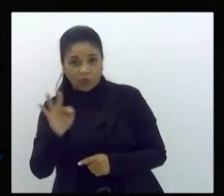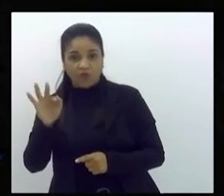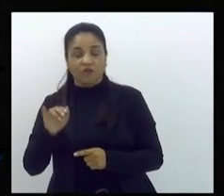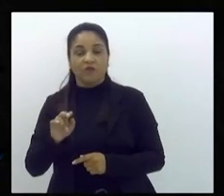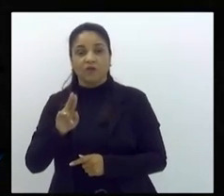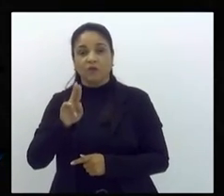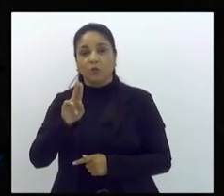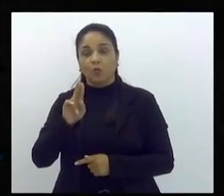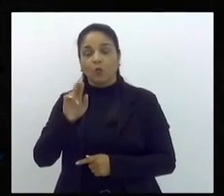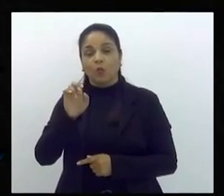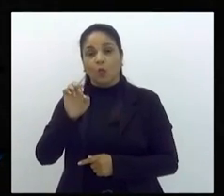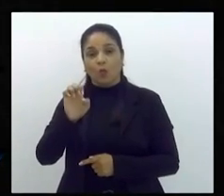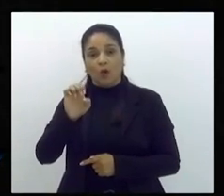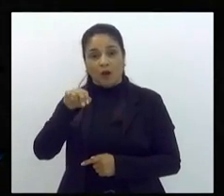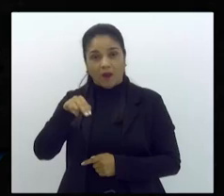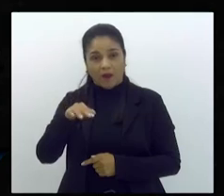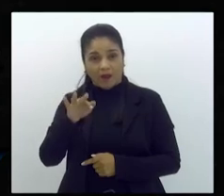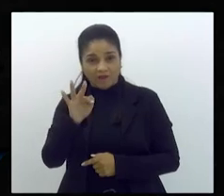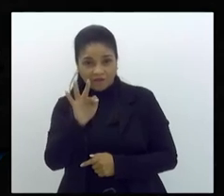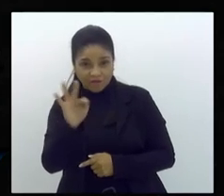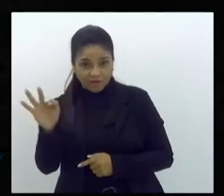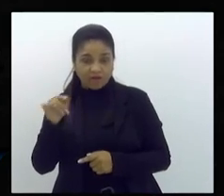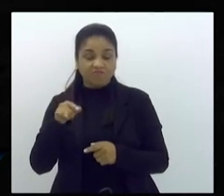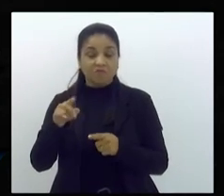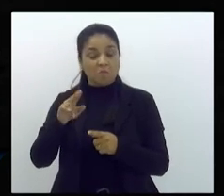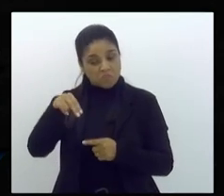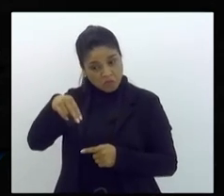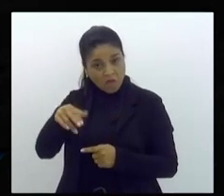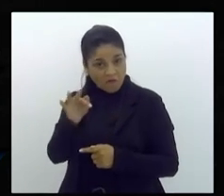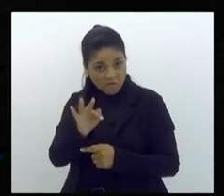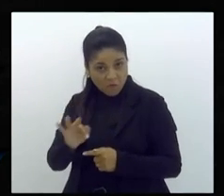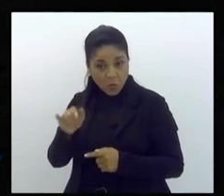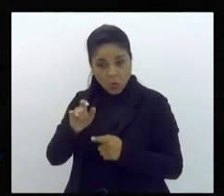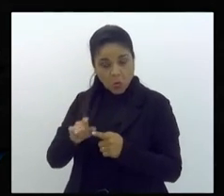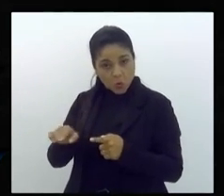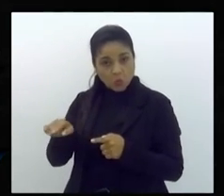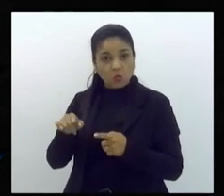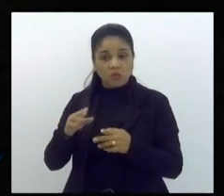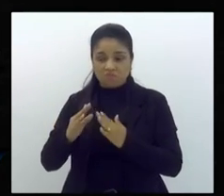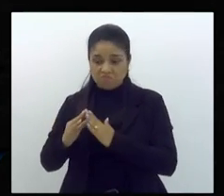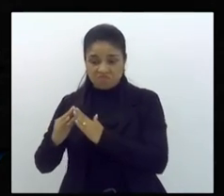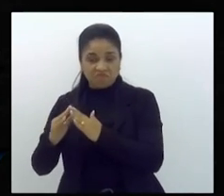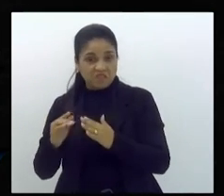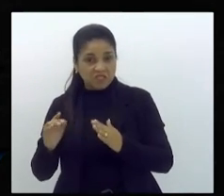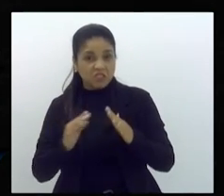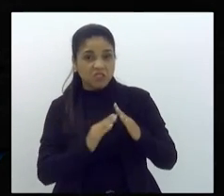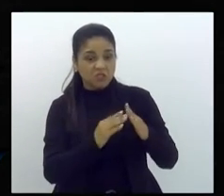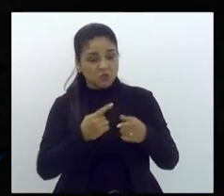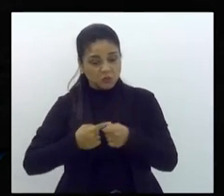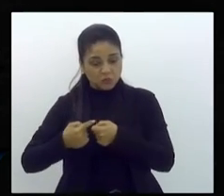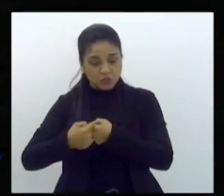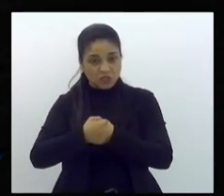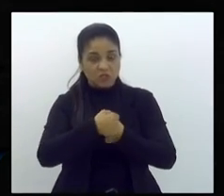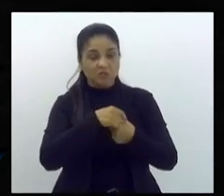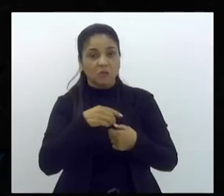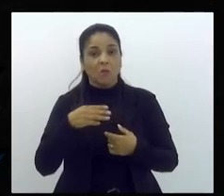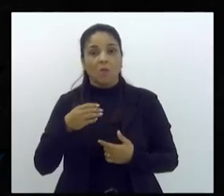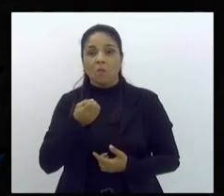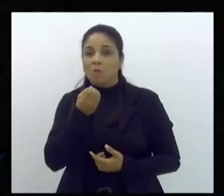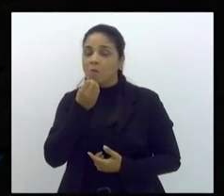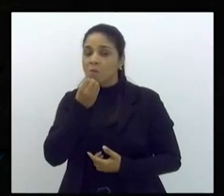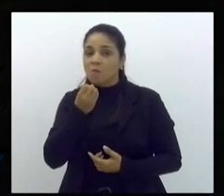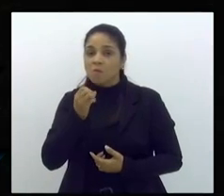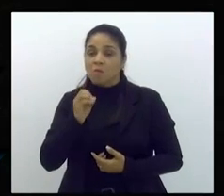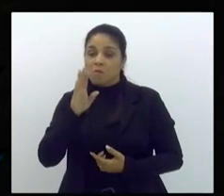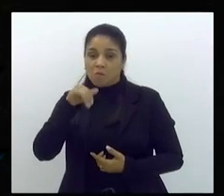unidade atende além de Nova Friburgo municípios vizinhos como o Bom Jardim Cachoeiras de Macacu Canta